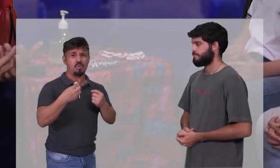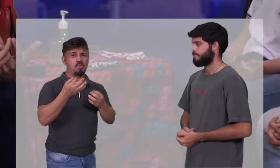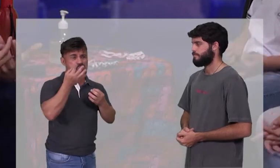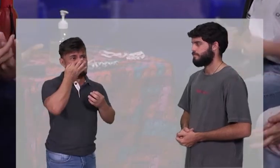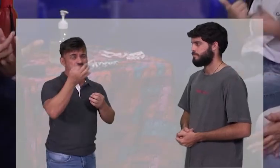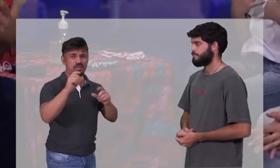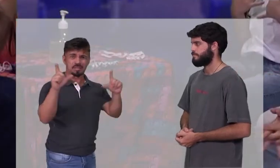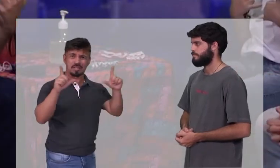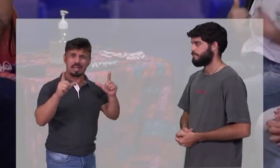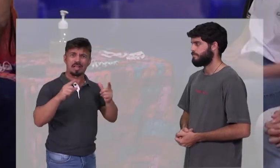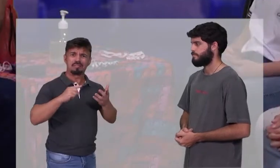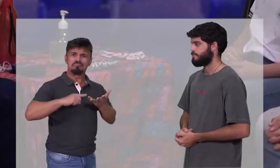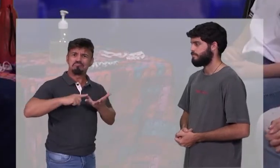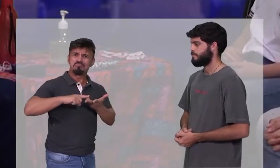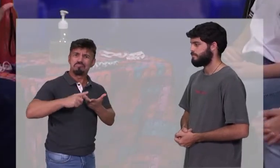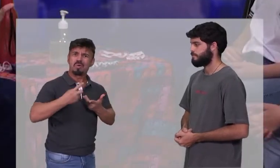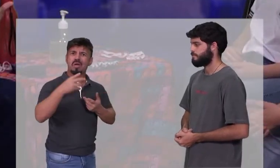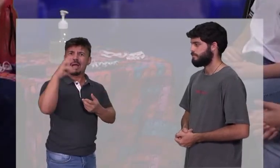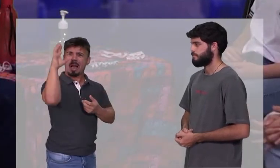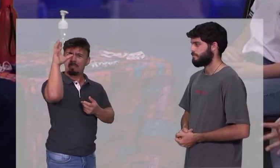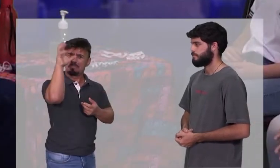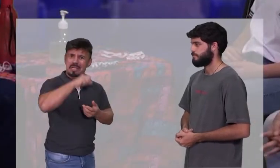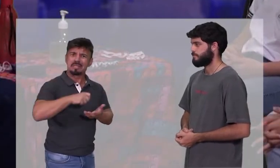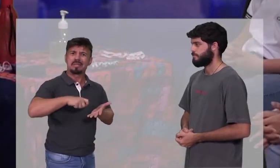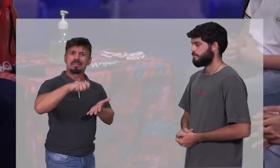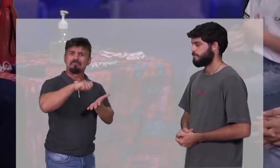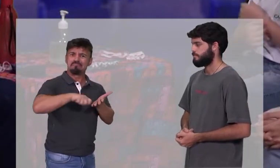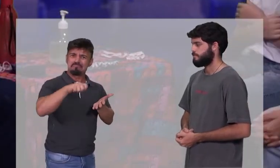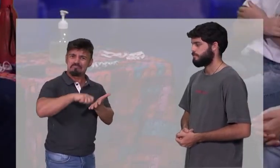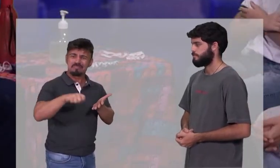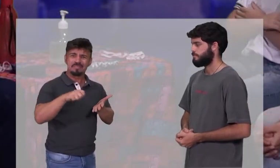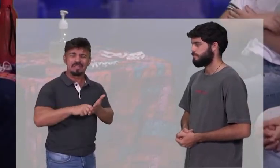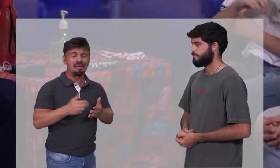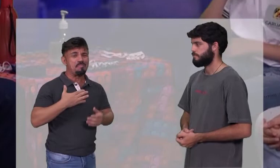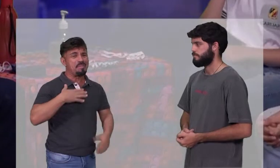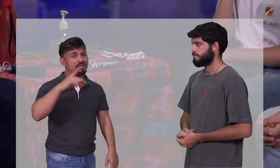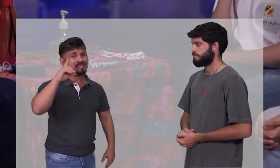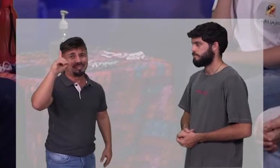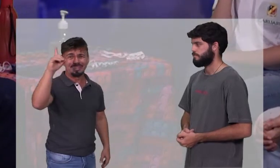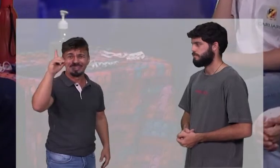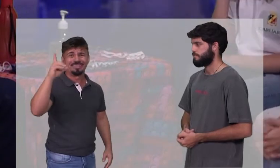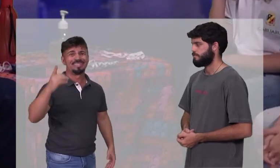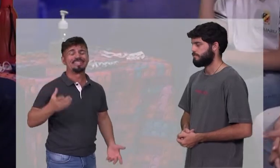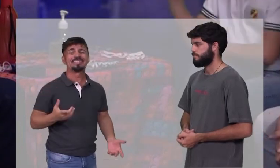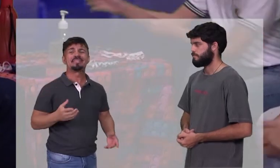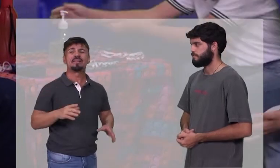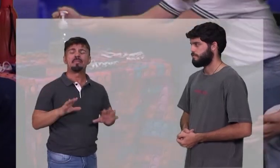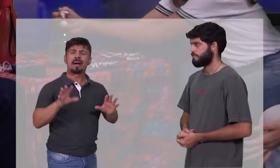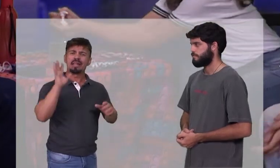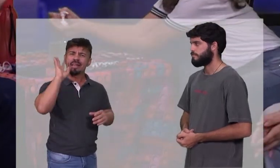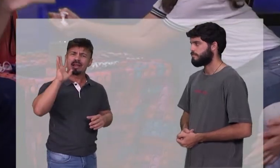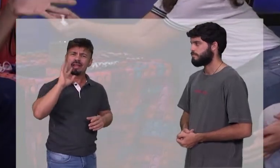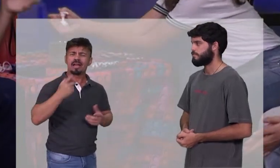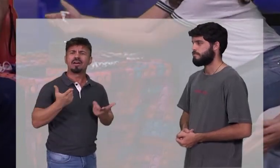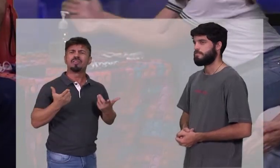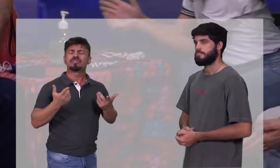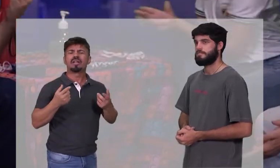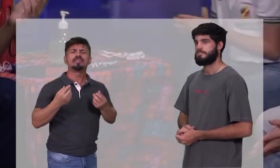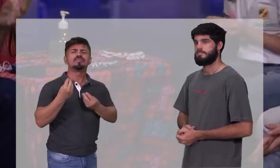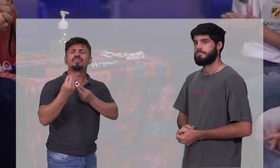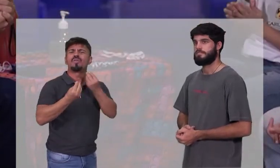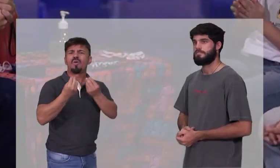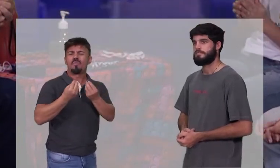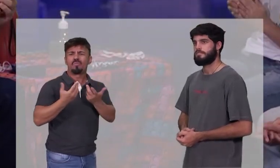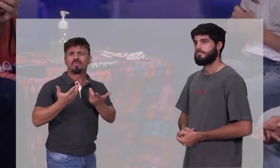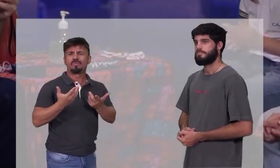daqui também. Porque eles falaram tanta coisa pra gente aprender, pra gente anotar, que, meu Deus do céu, olha que legal, só pra gente ter